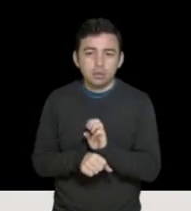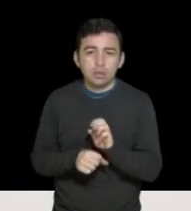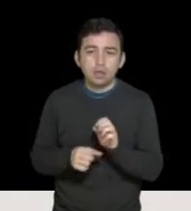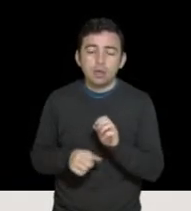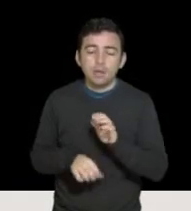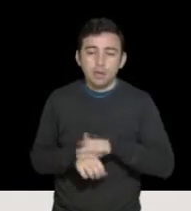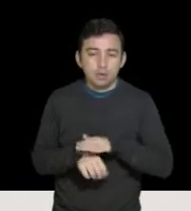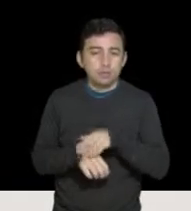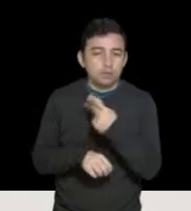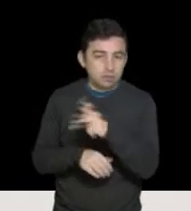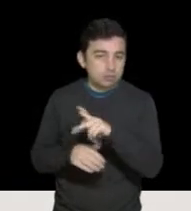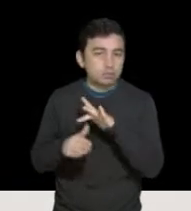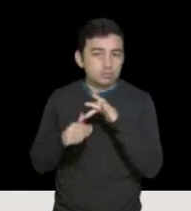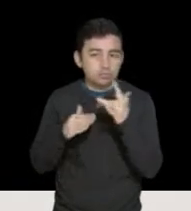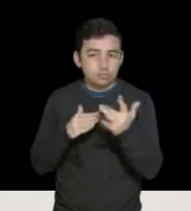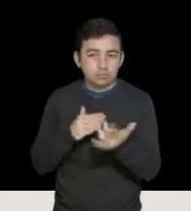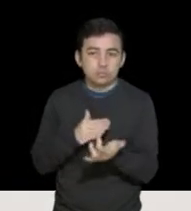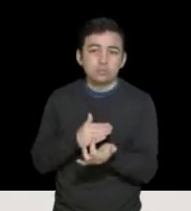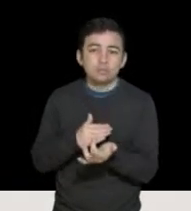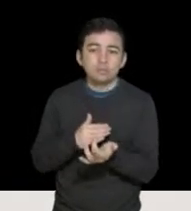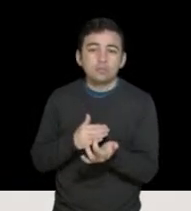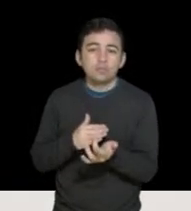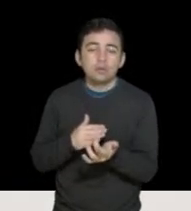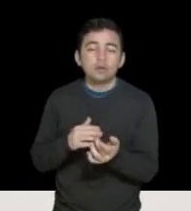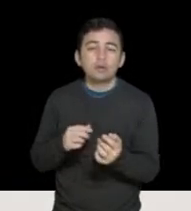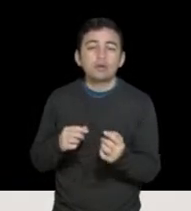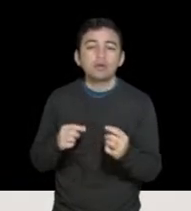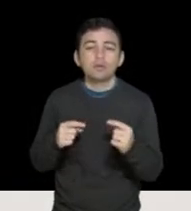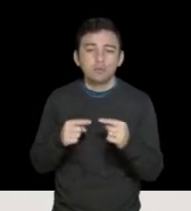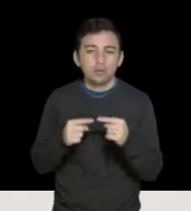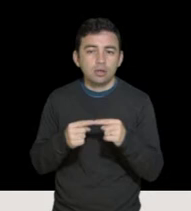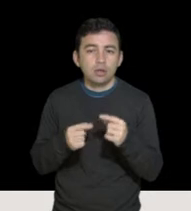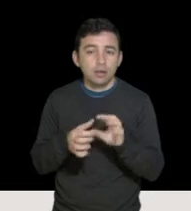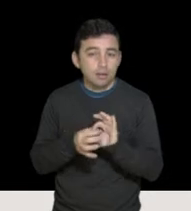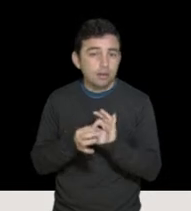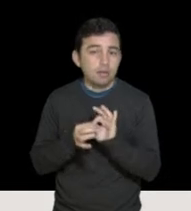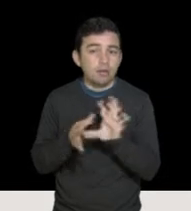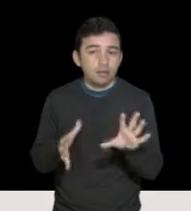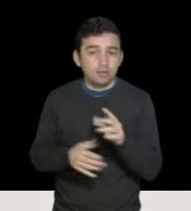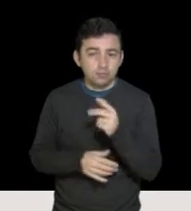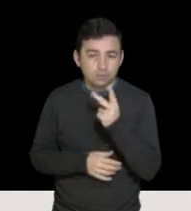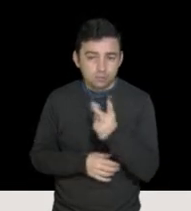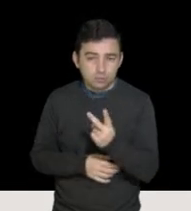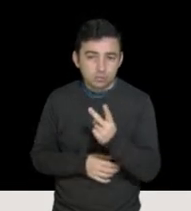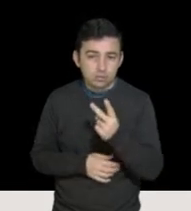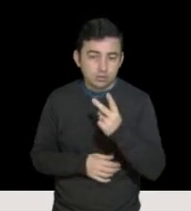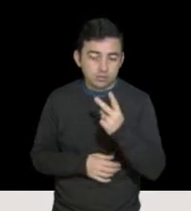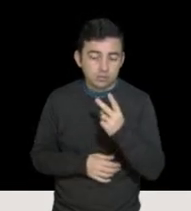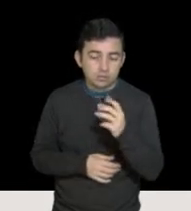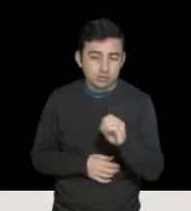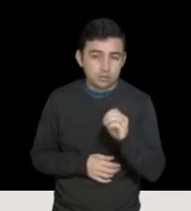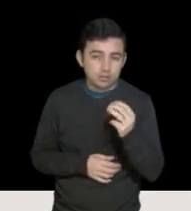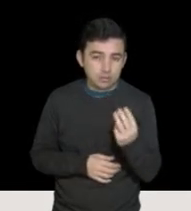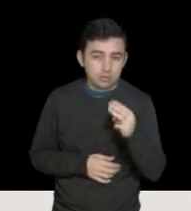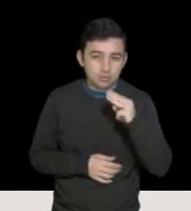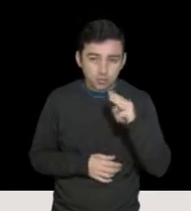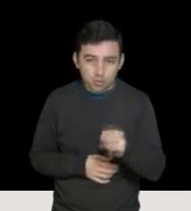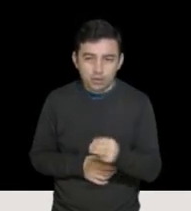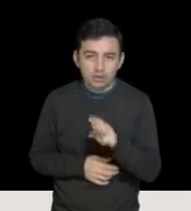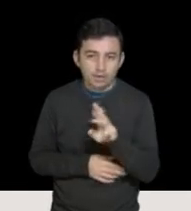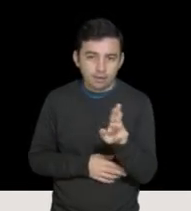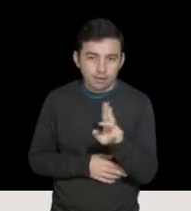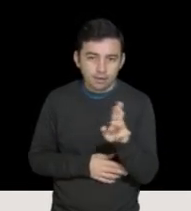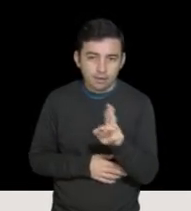suas redes sociais a respeito da liberação de 203 milhões de reais